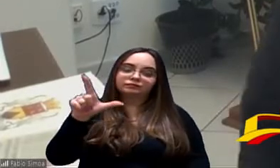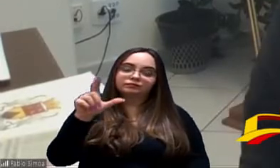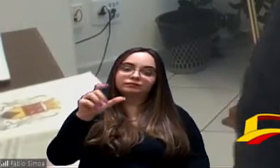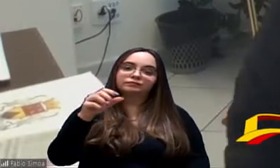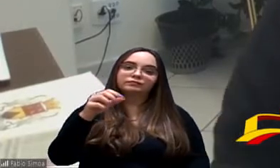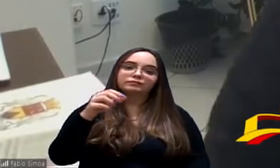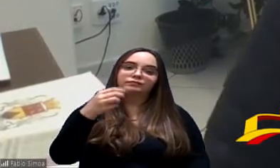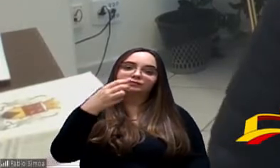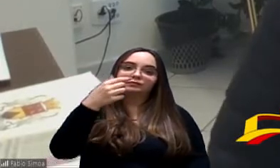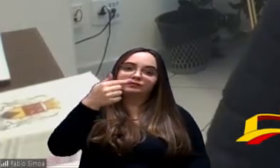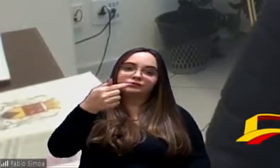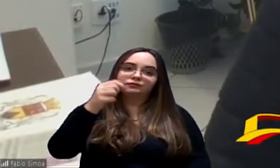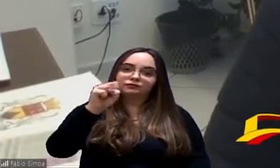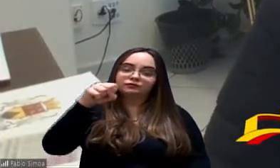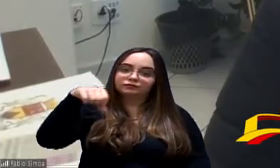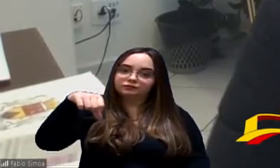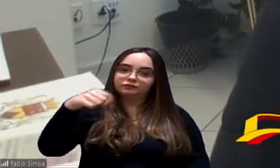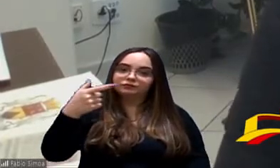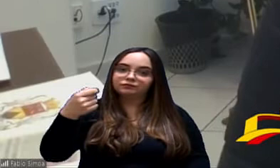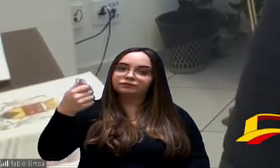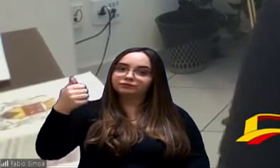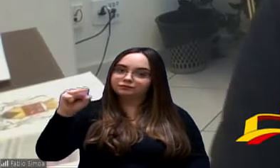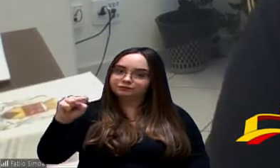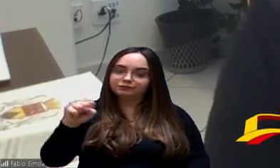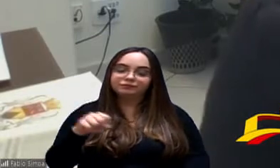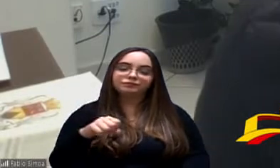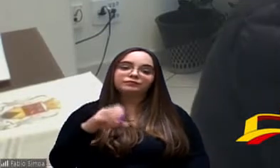796/2018, Nogueira e Nogueira Limitada, CPL